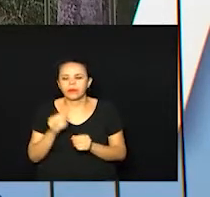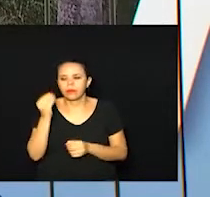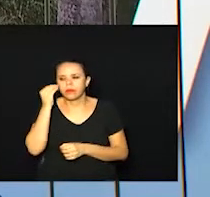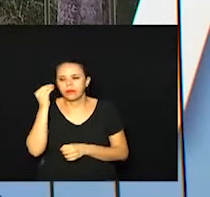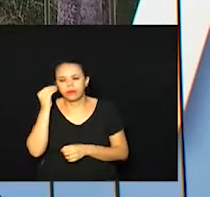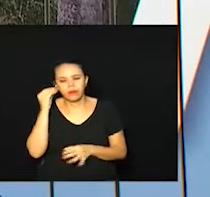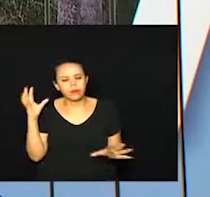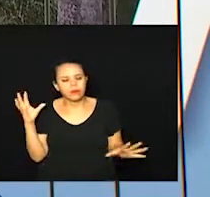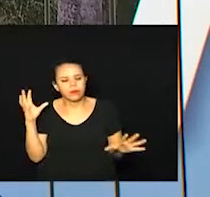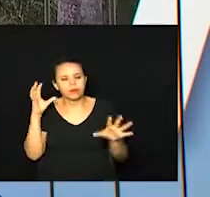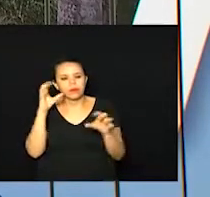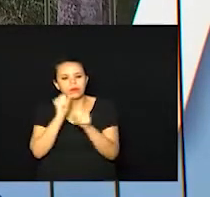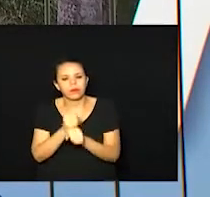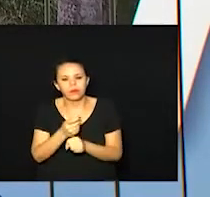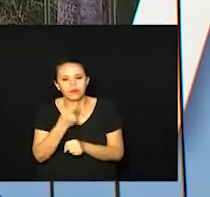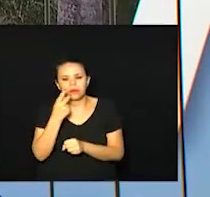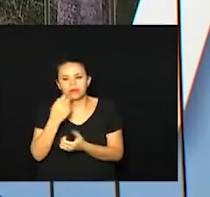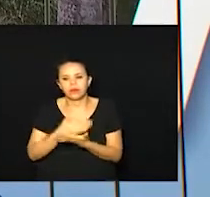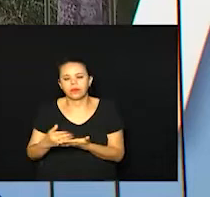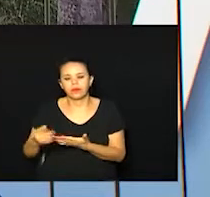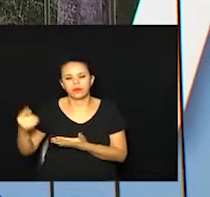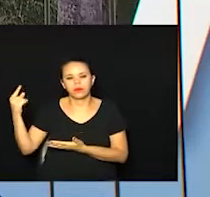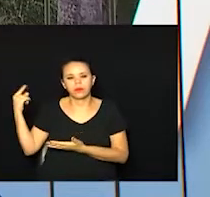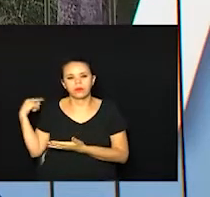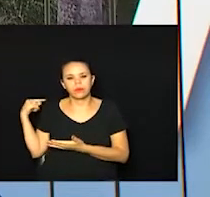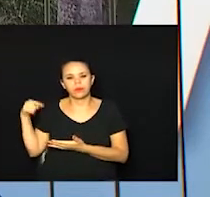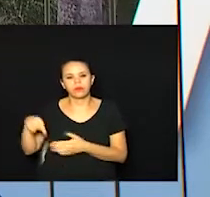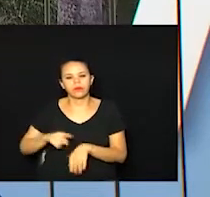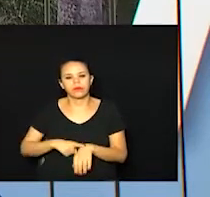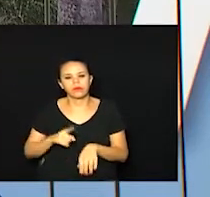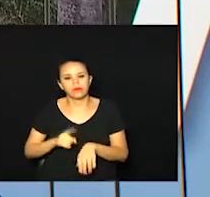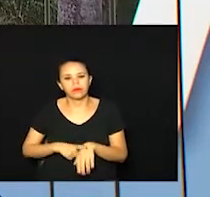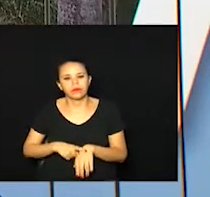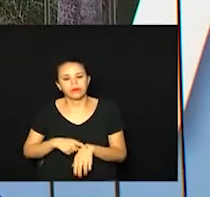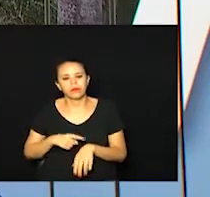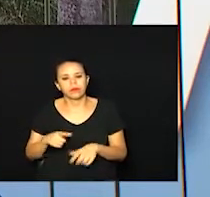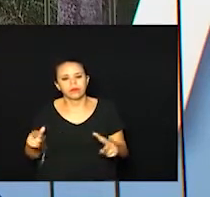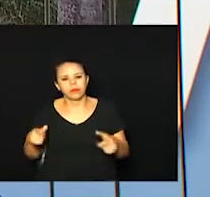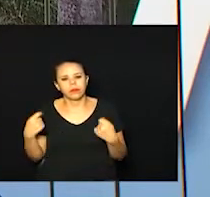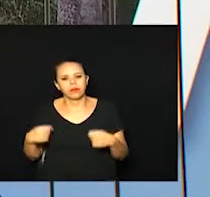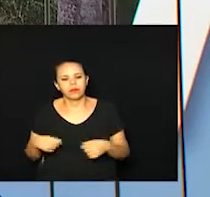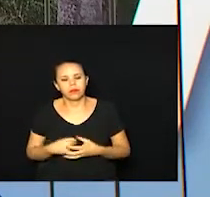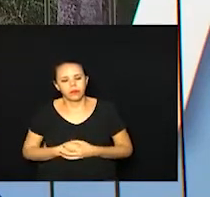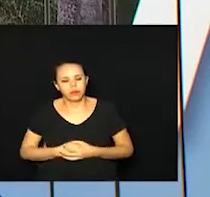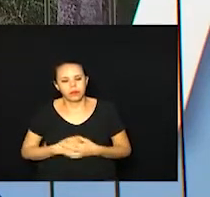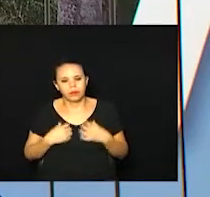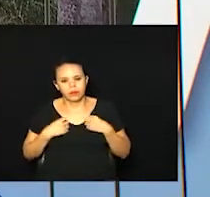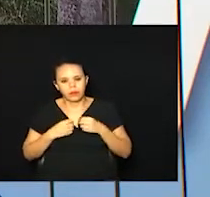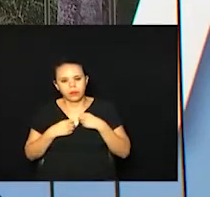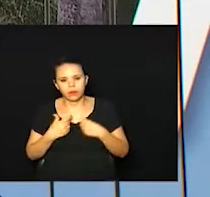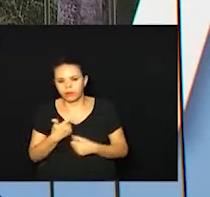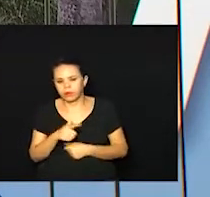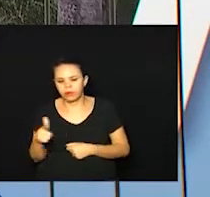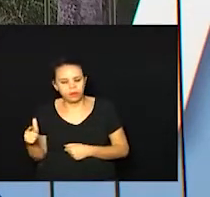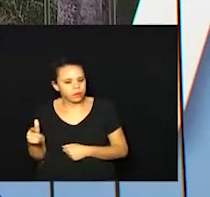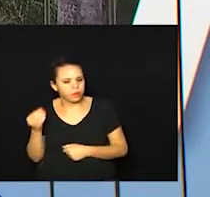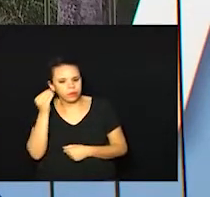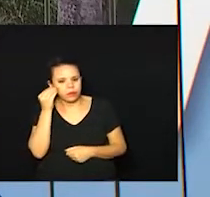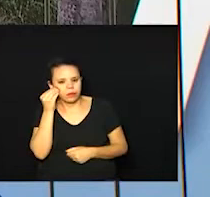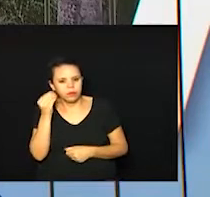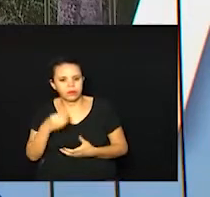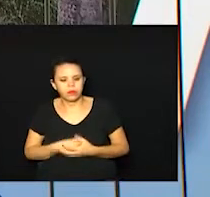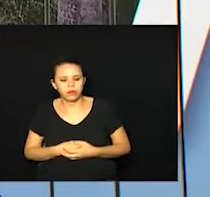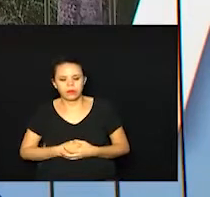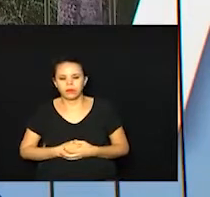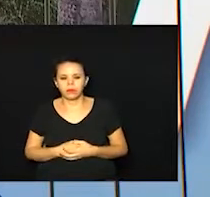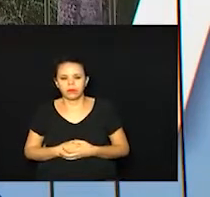em massa que diziam lá no início. E nesse momento em que ela é mais necessária, nós não temos a testagem.